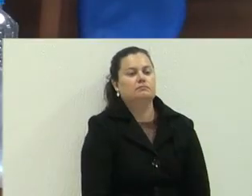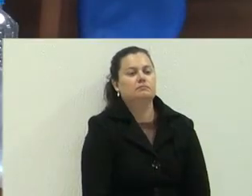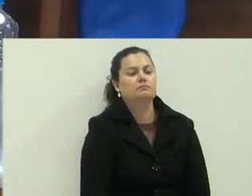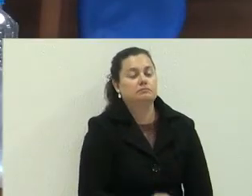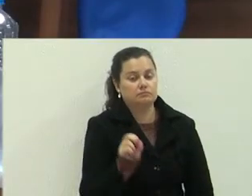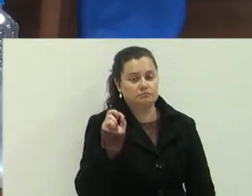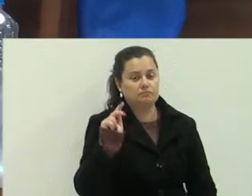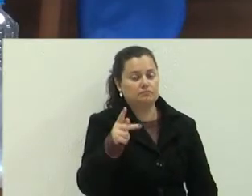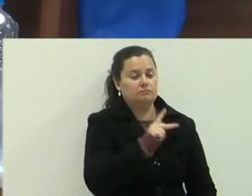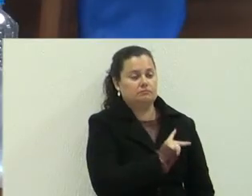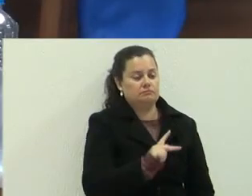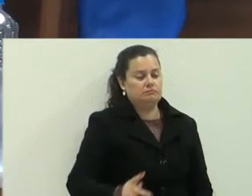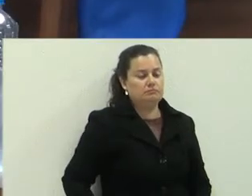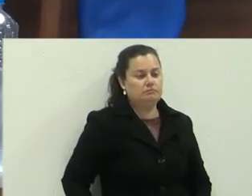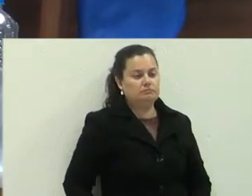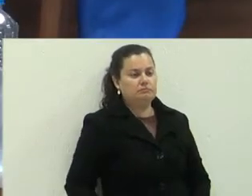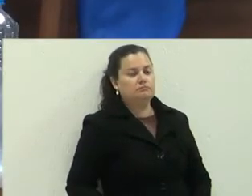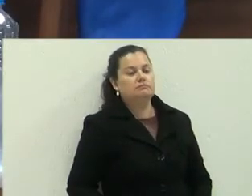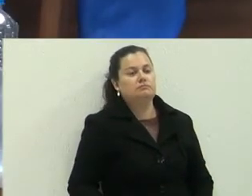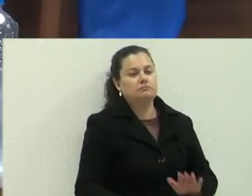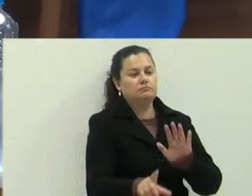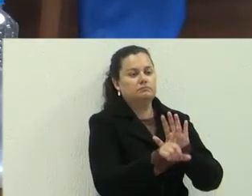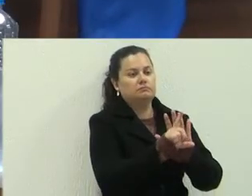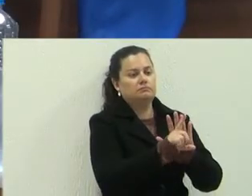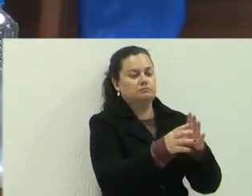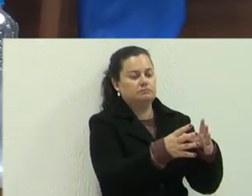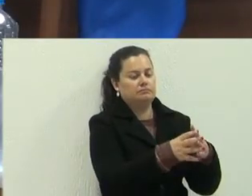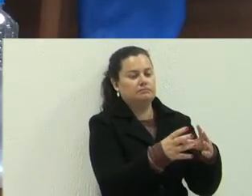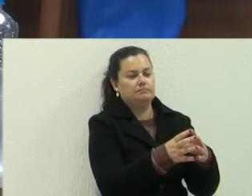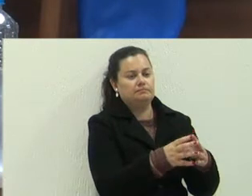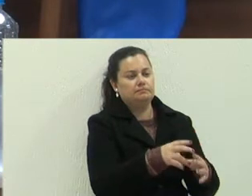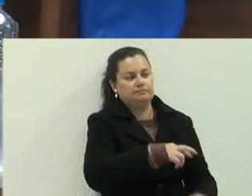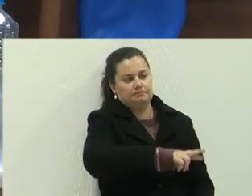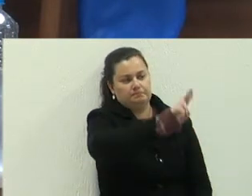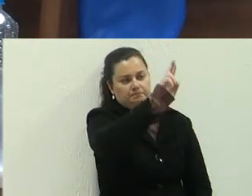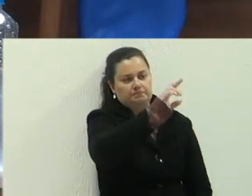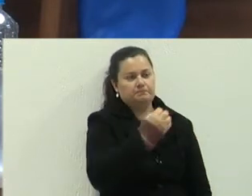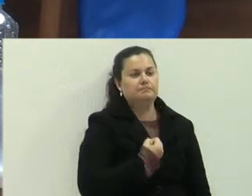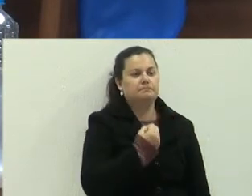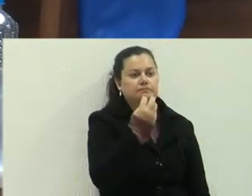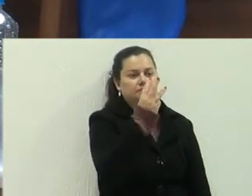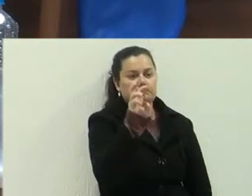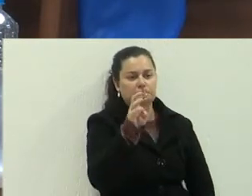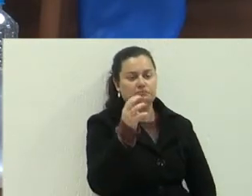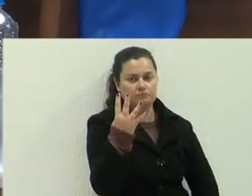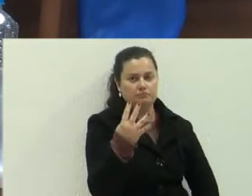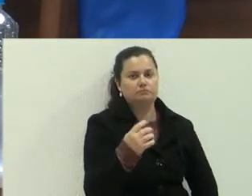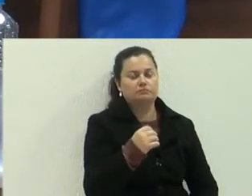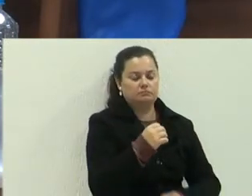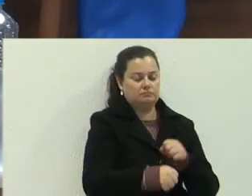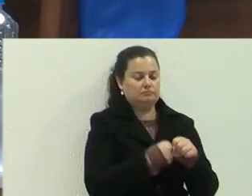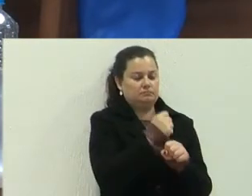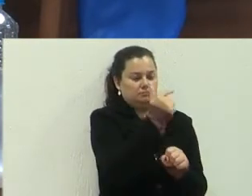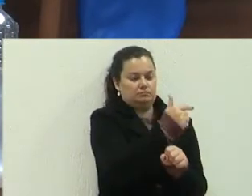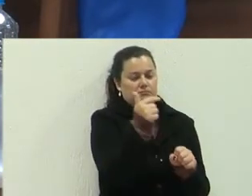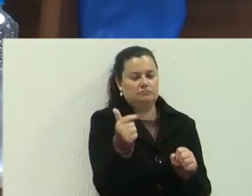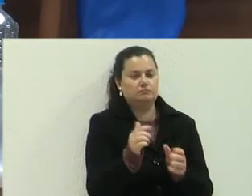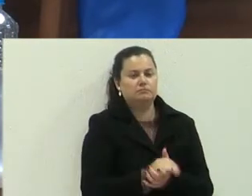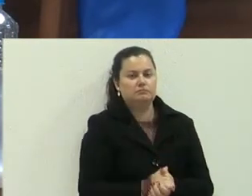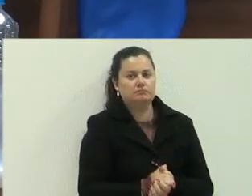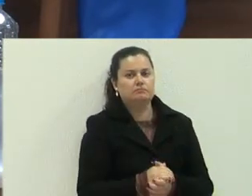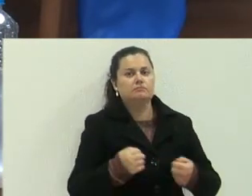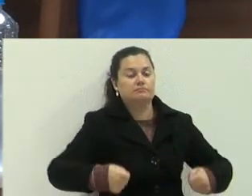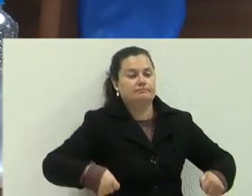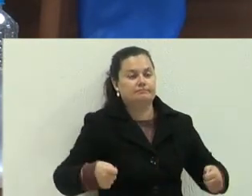não, presidente. Projeto de lei ordinária vinda do Poder Executivo número 34 de 2022. Dispõe sobre